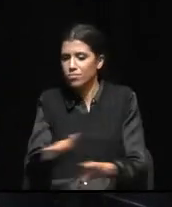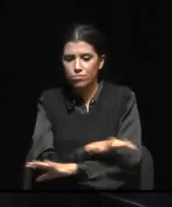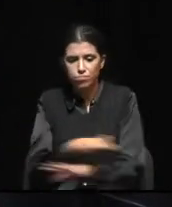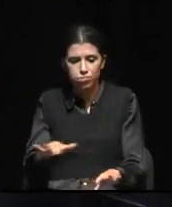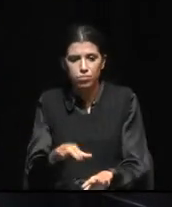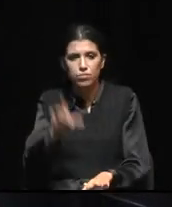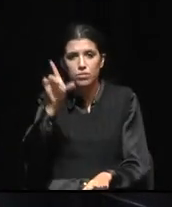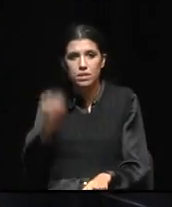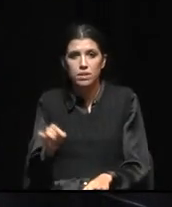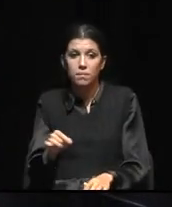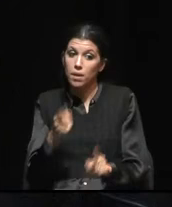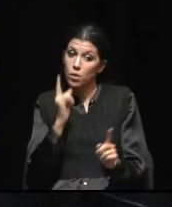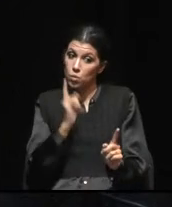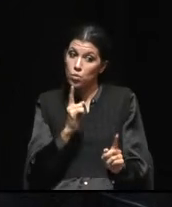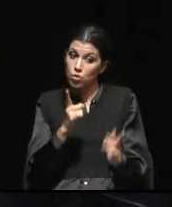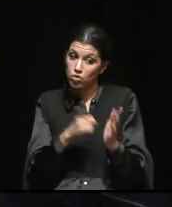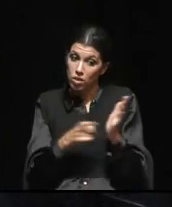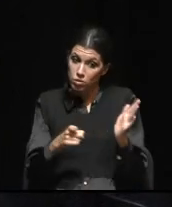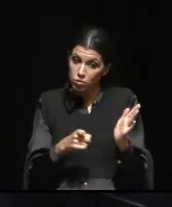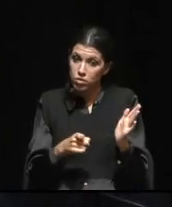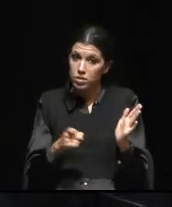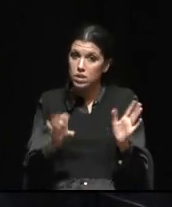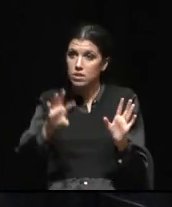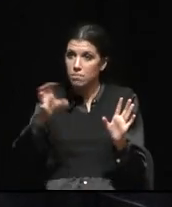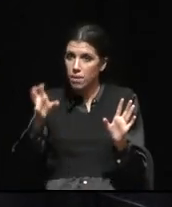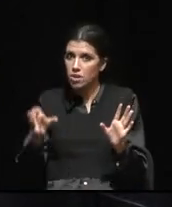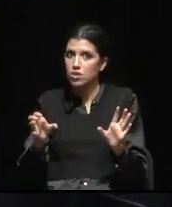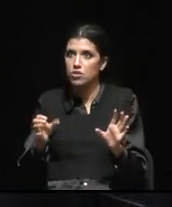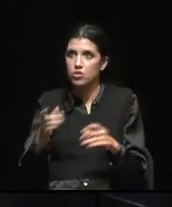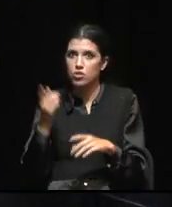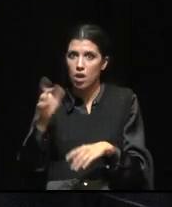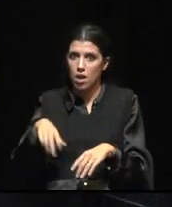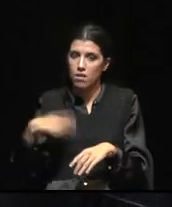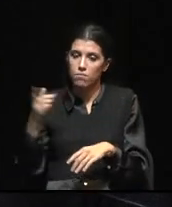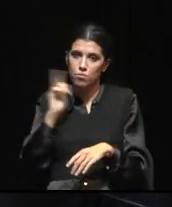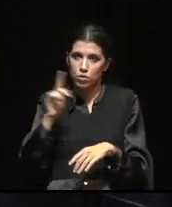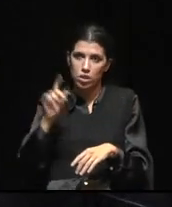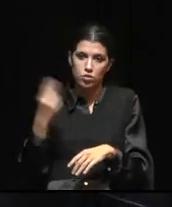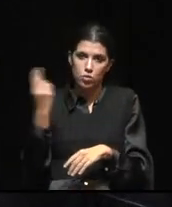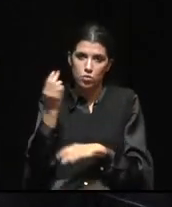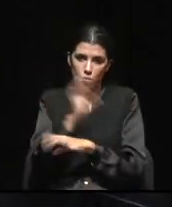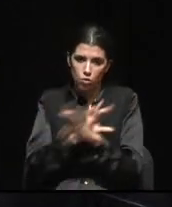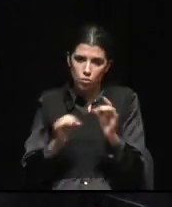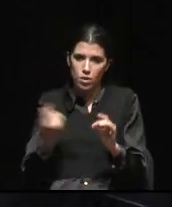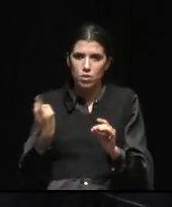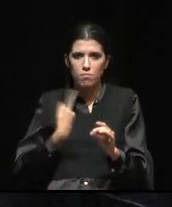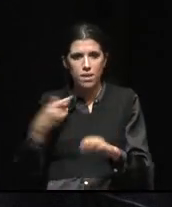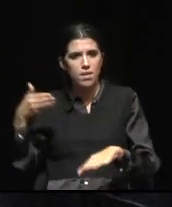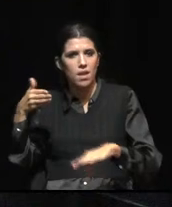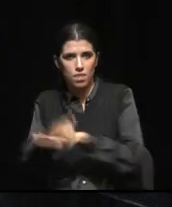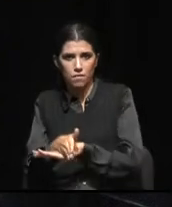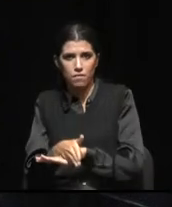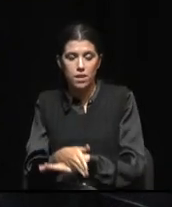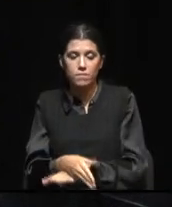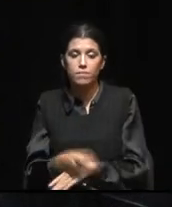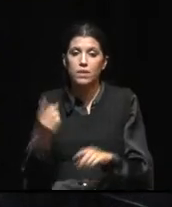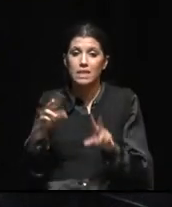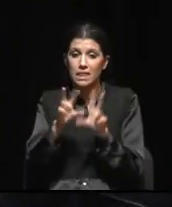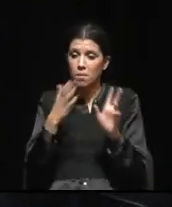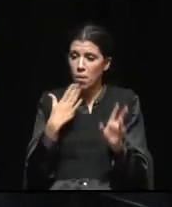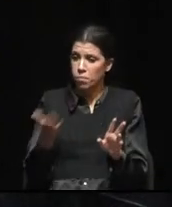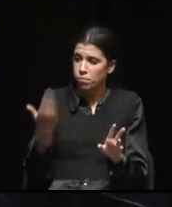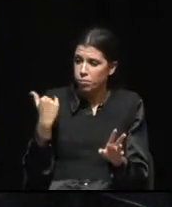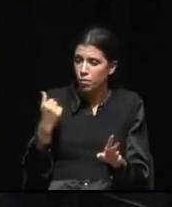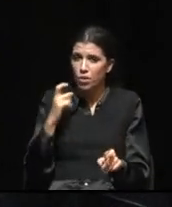referências ao papel dos Estados Unidos e de instâncias da União Europeia em todo o processo há ainda questões omissas como a